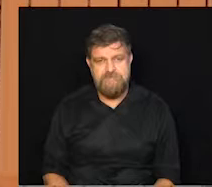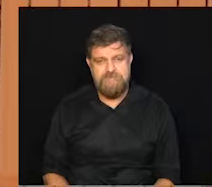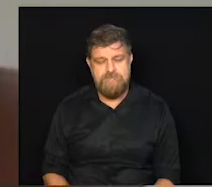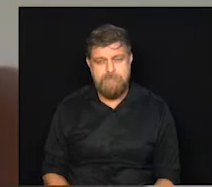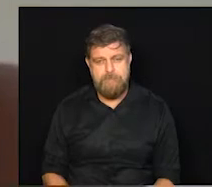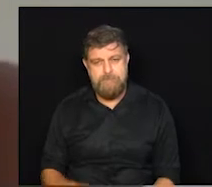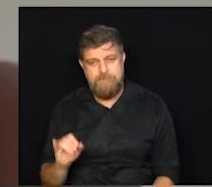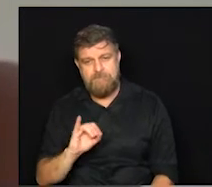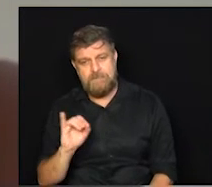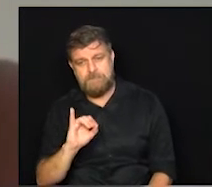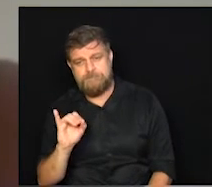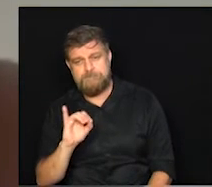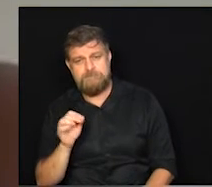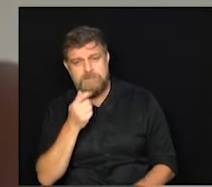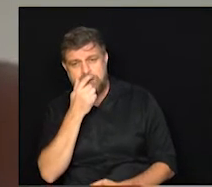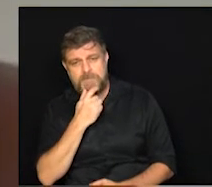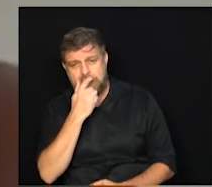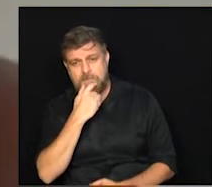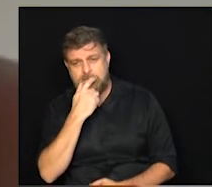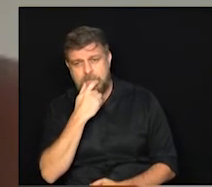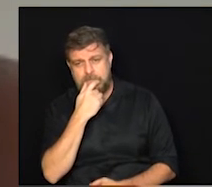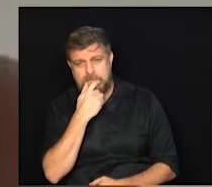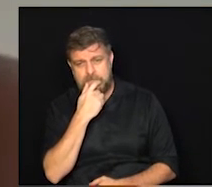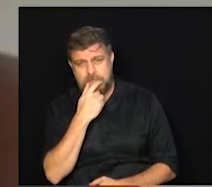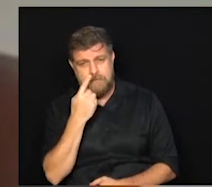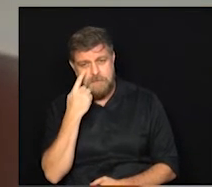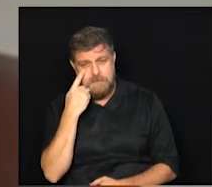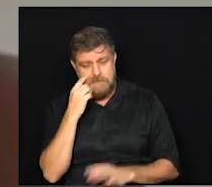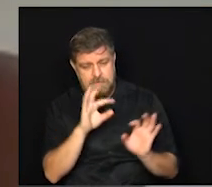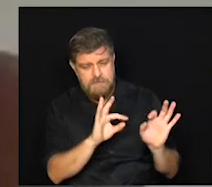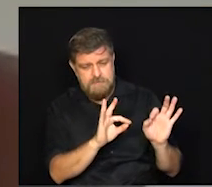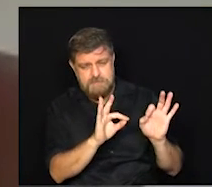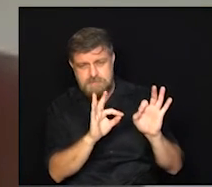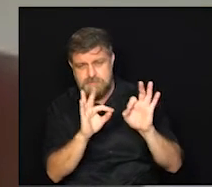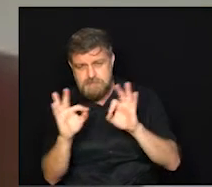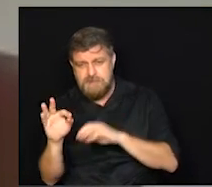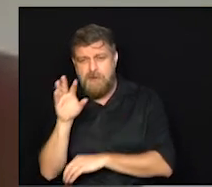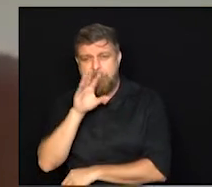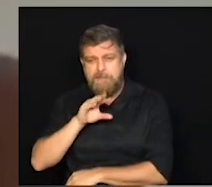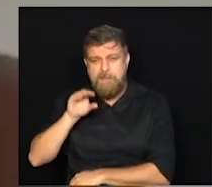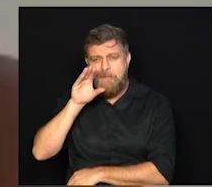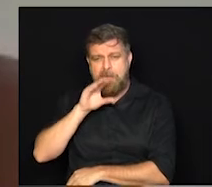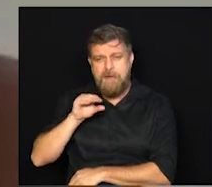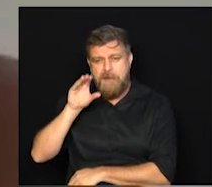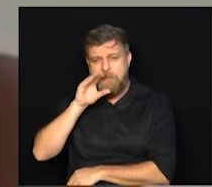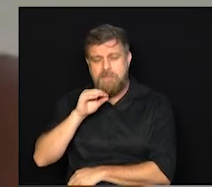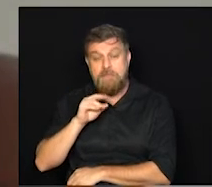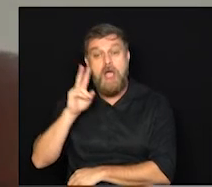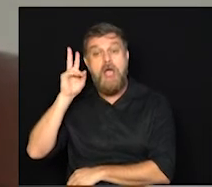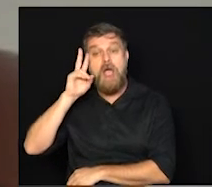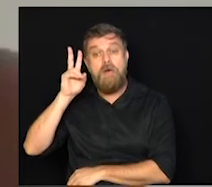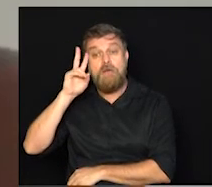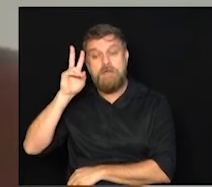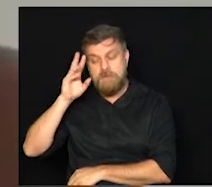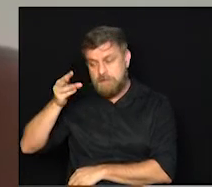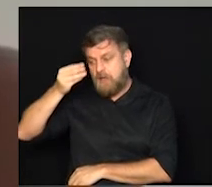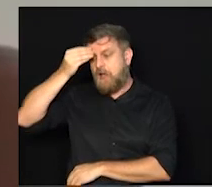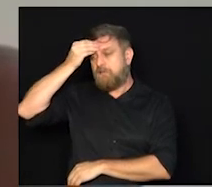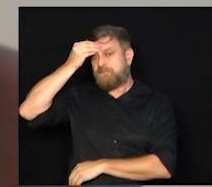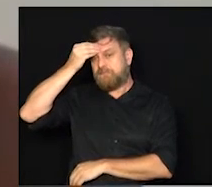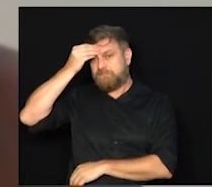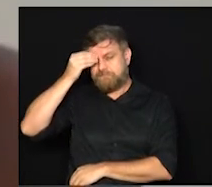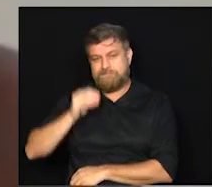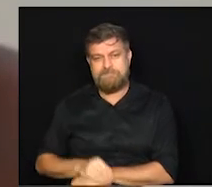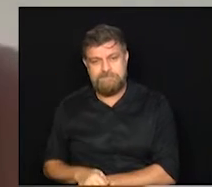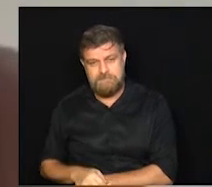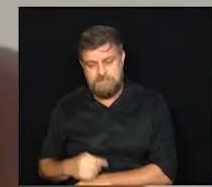Oi, Marrom. Marrom, ouvindo aqui, né, as falas, eu me lembrei de uma situação que eu acho que